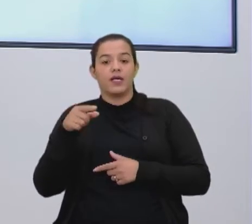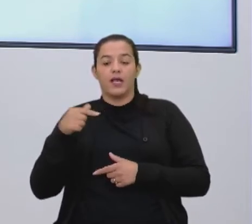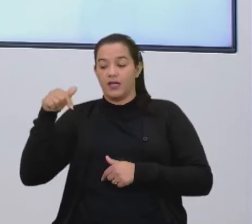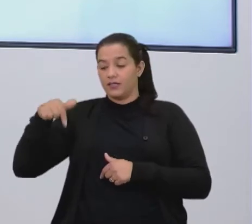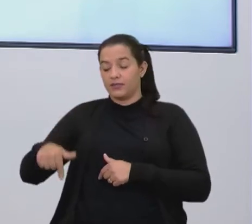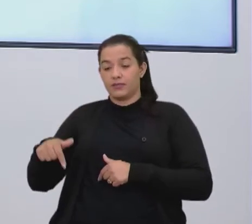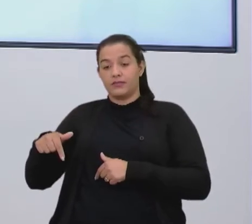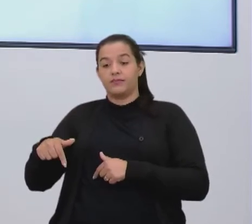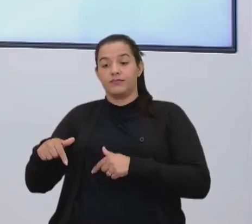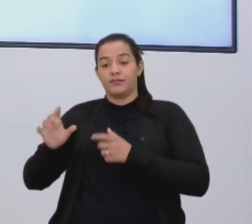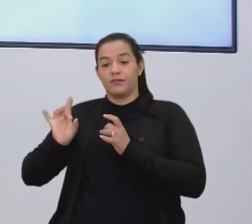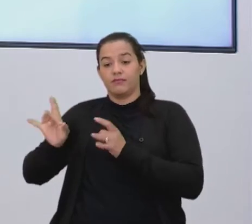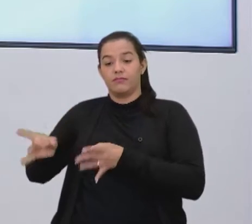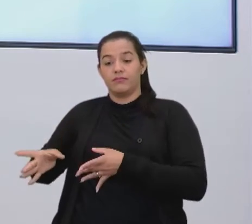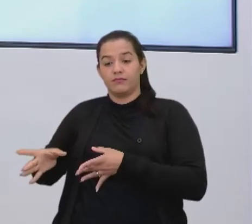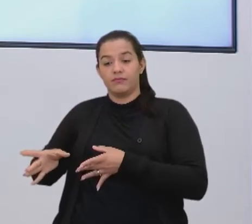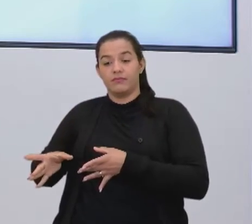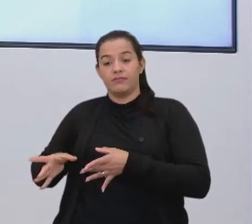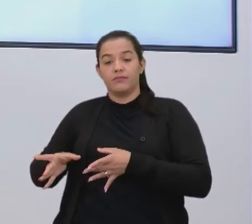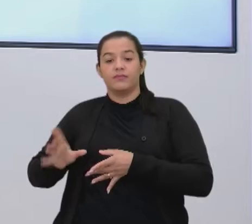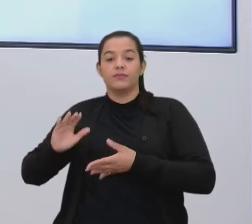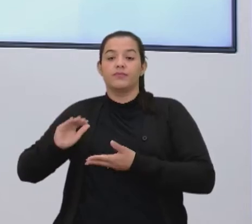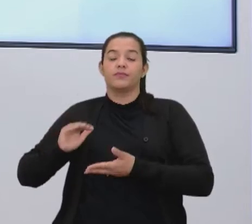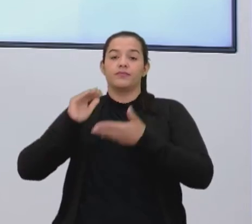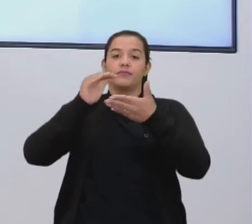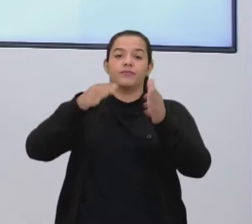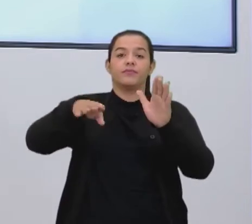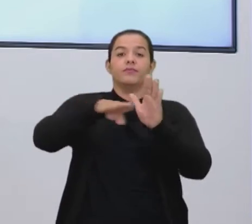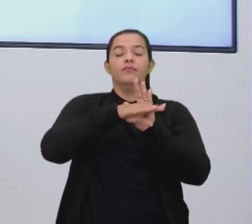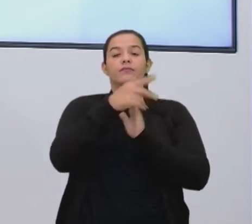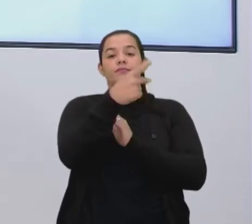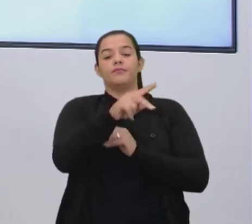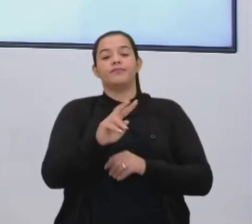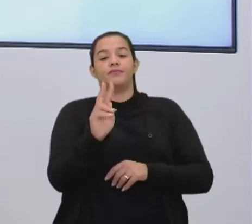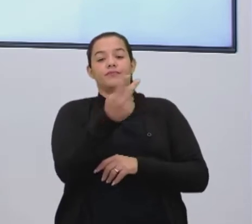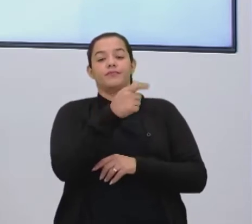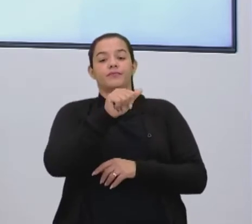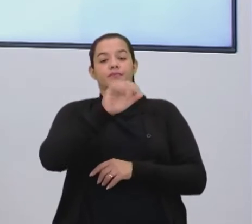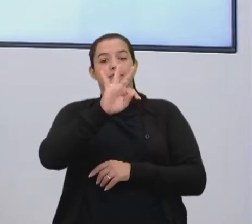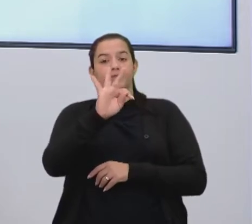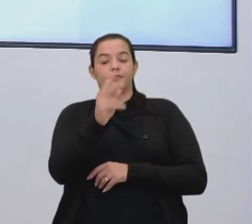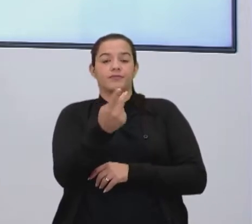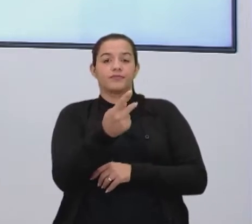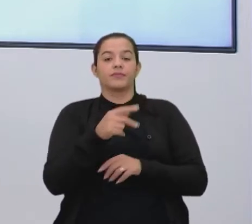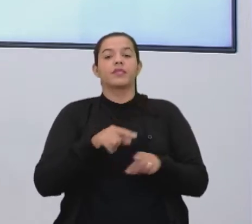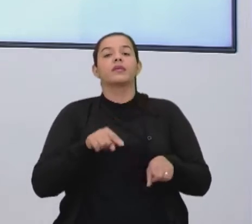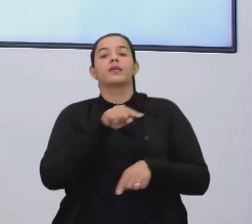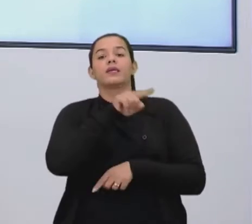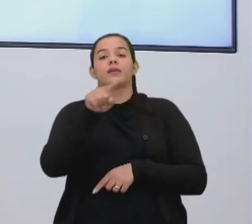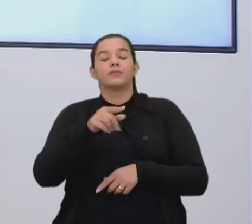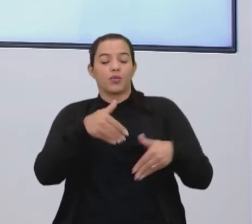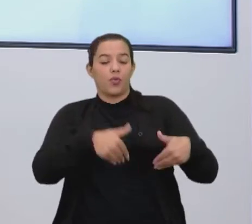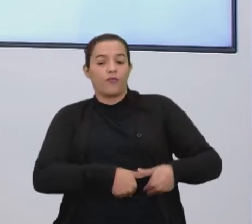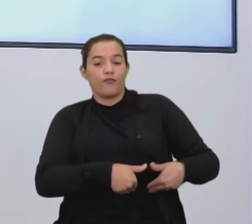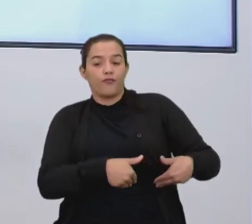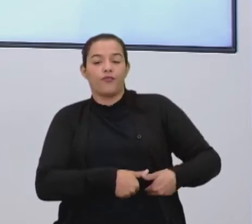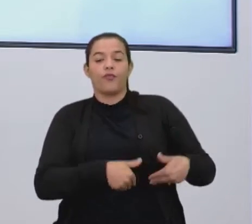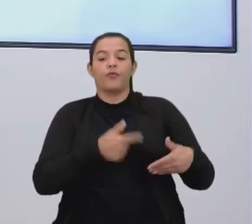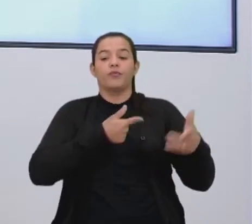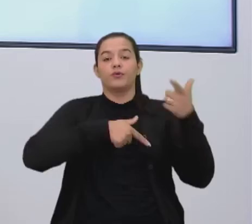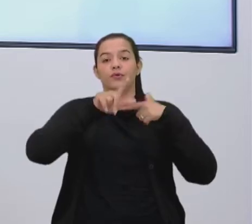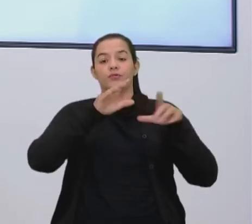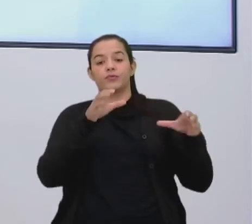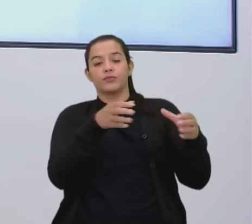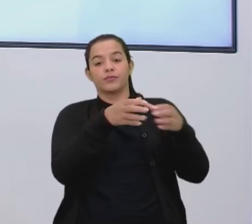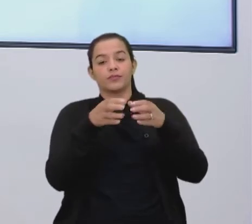aqui, está sendo jogado fora, não está chegando no Haiti. Então as pessoas estão passando fome, enquanto outras pessoas, né, outros grupos